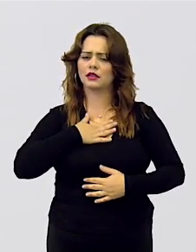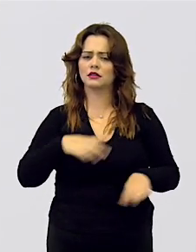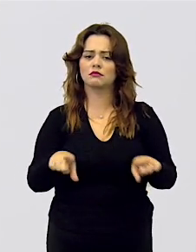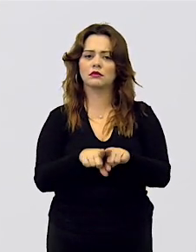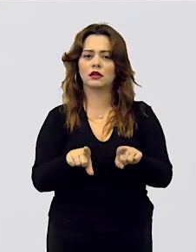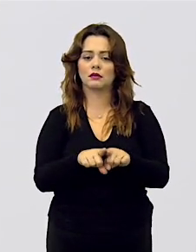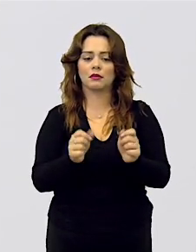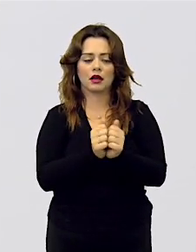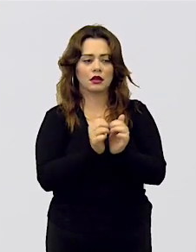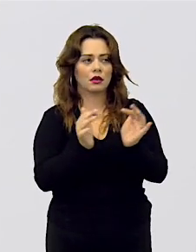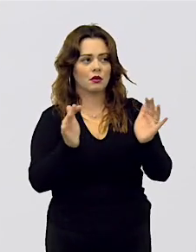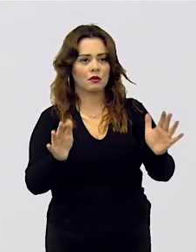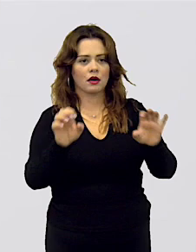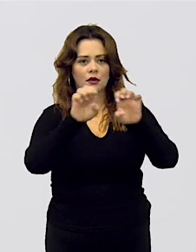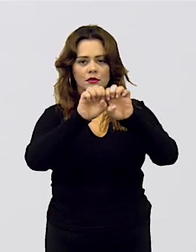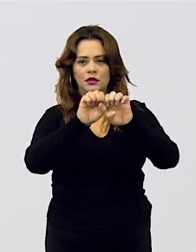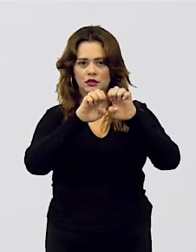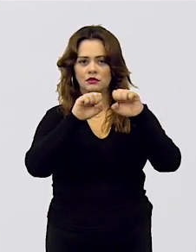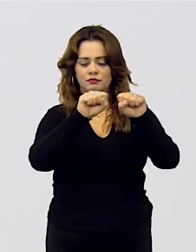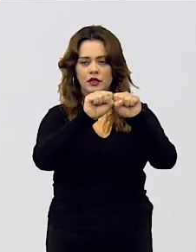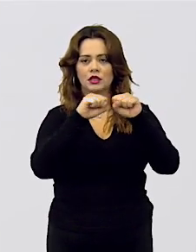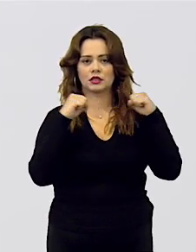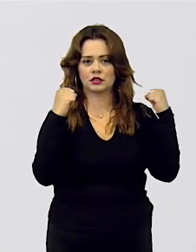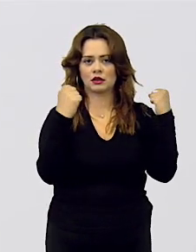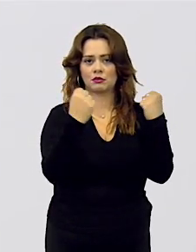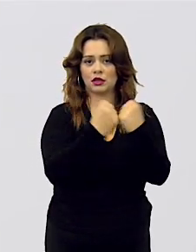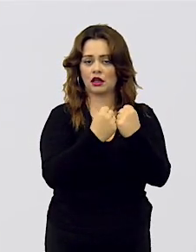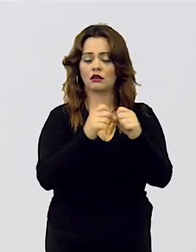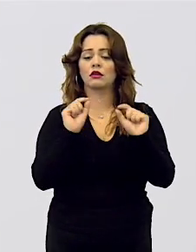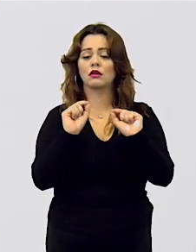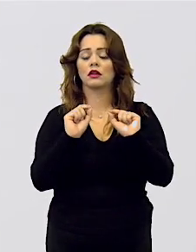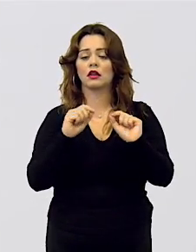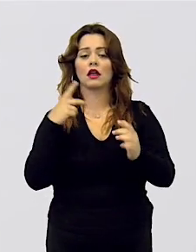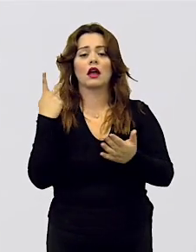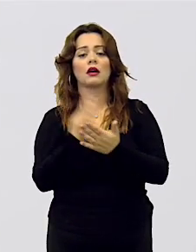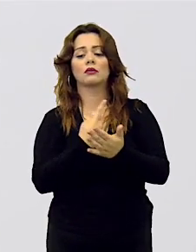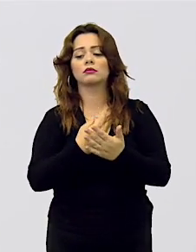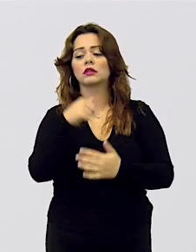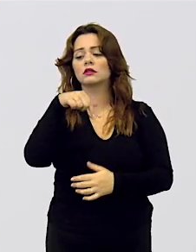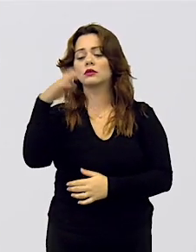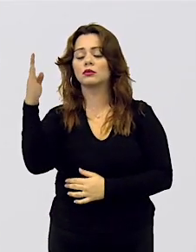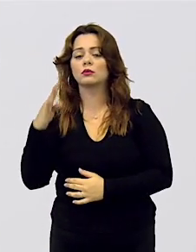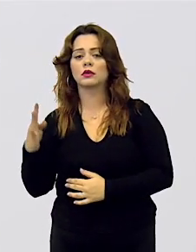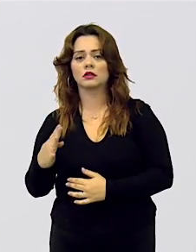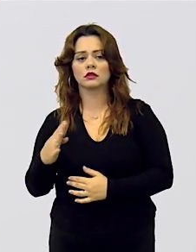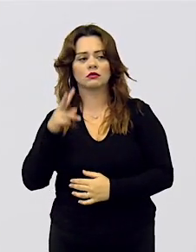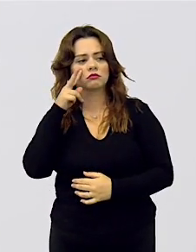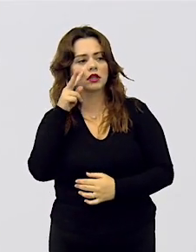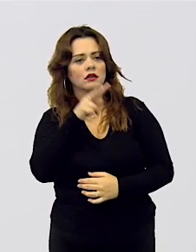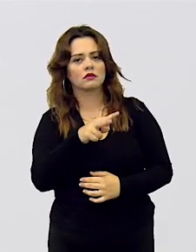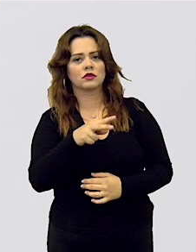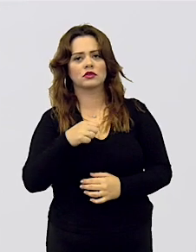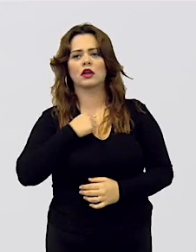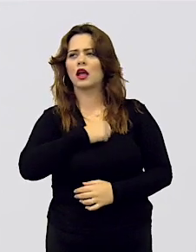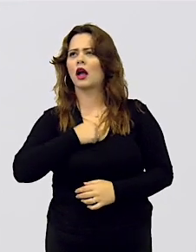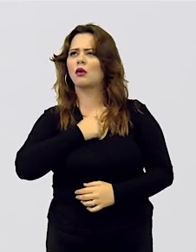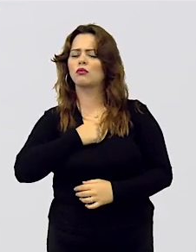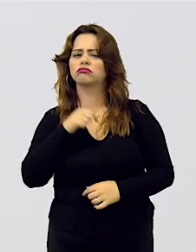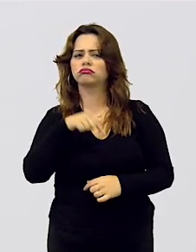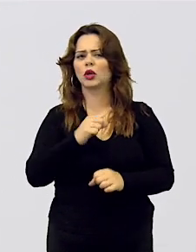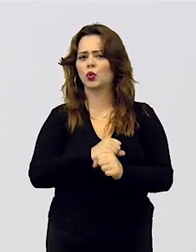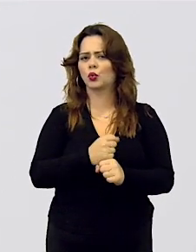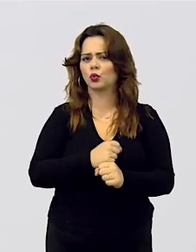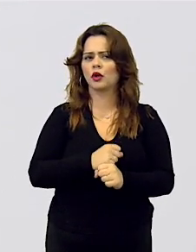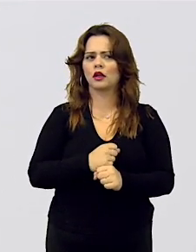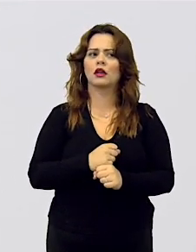abro Esse seminário que ocorre um contexto simbólico muito especial para o Brasil tendo em vista direção em agosto deste